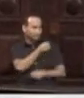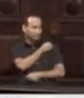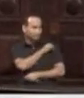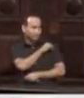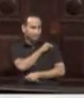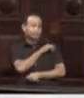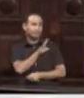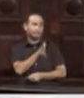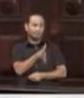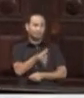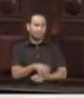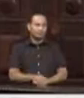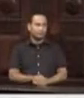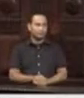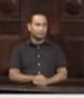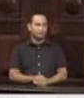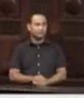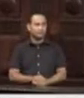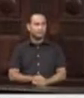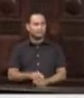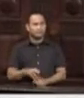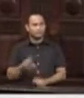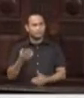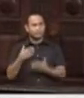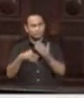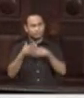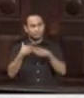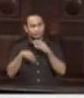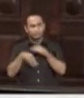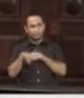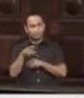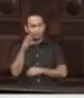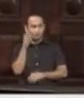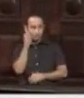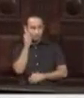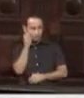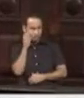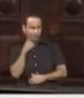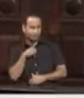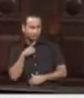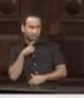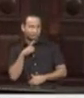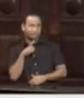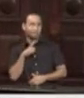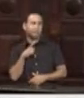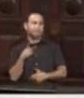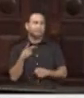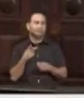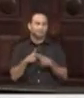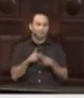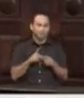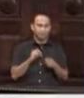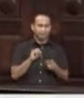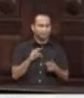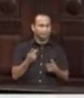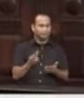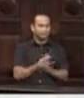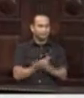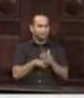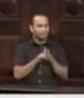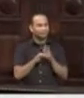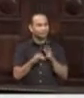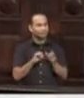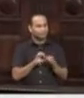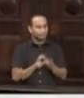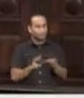errado. No caso, na época que a Rosinha passou a ter essa prerrogativa, a lei que autorizou a Rosinha